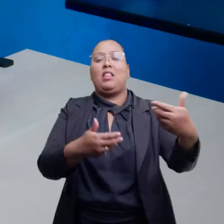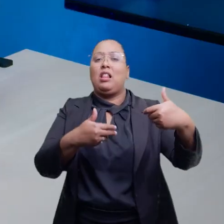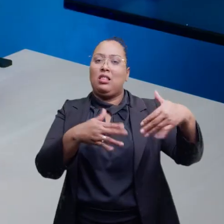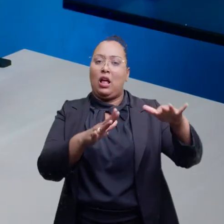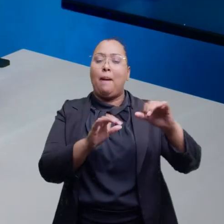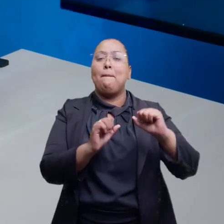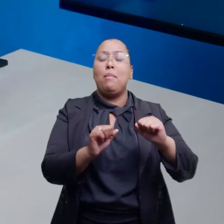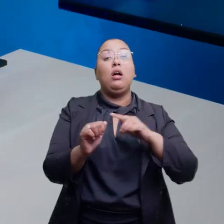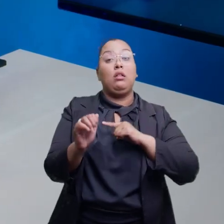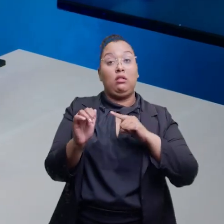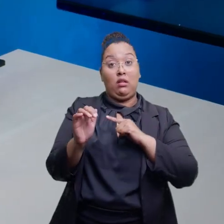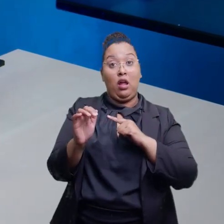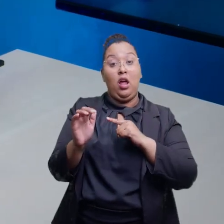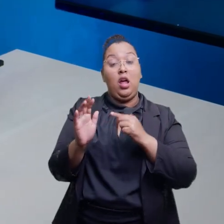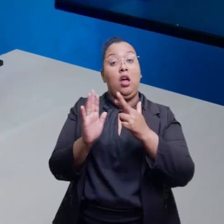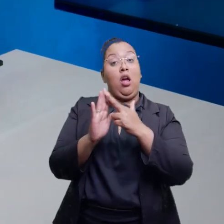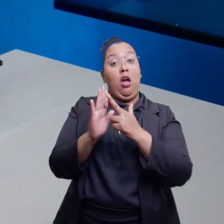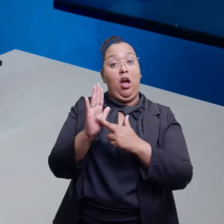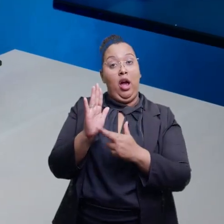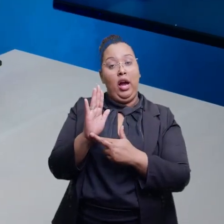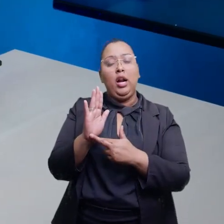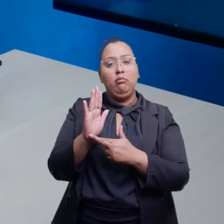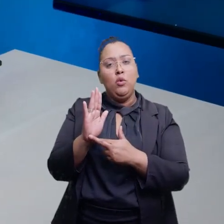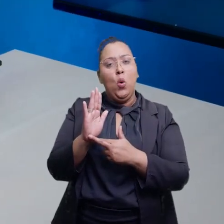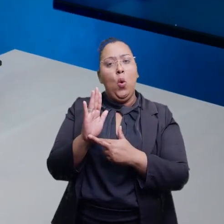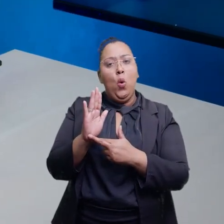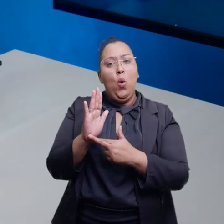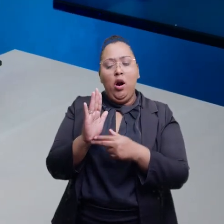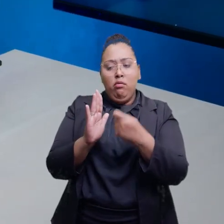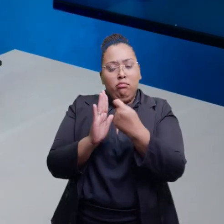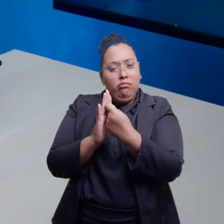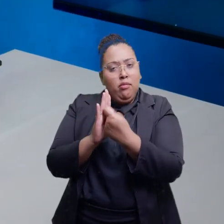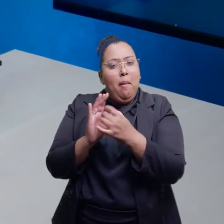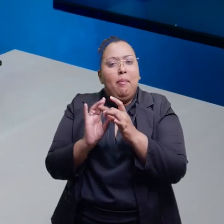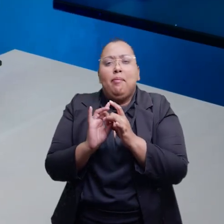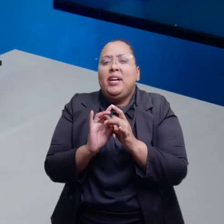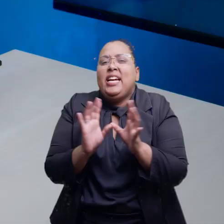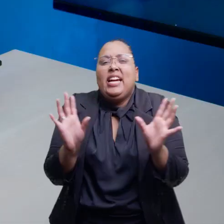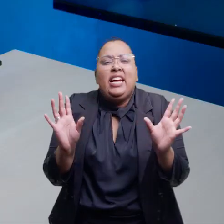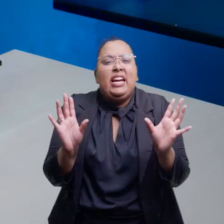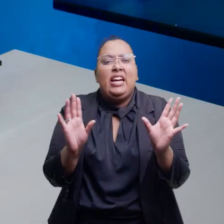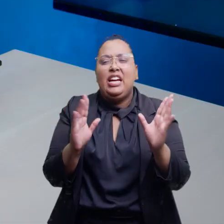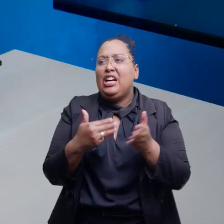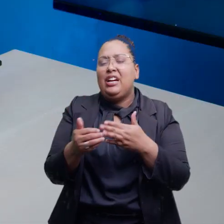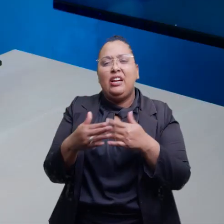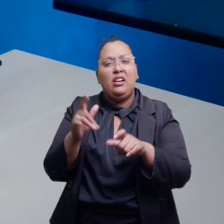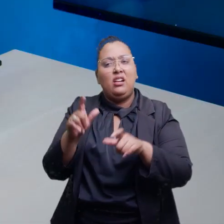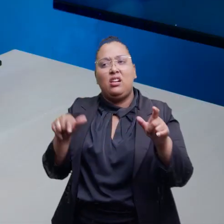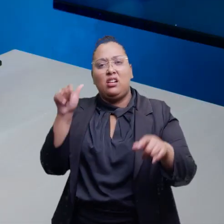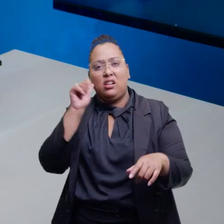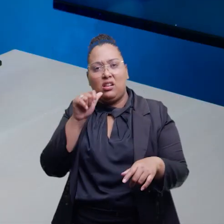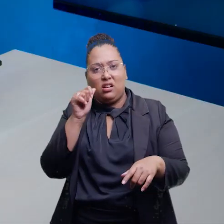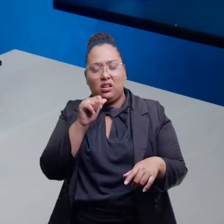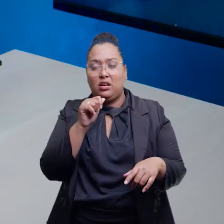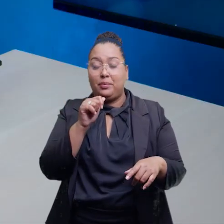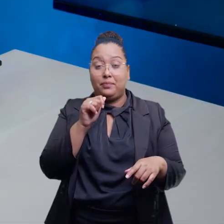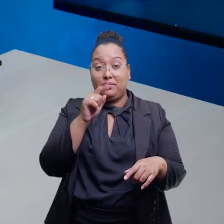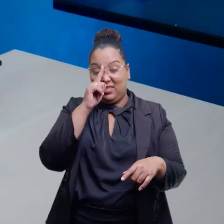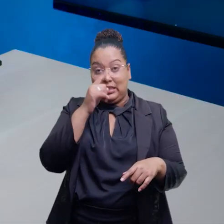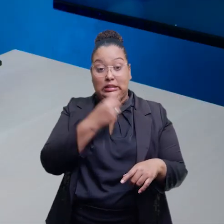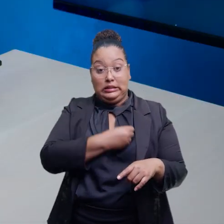Hoje é um procedimento regulamentado muito simples, muito tranquilo, né? Que a qualquer momento a mãe pode manifestar a